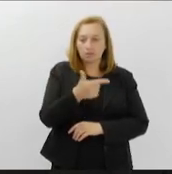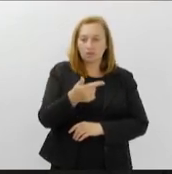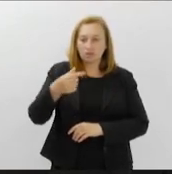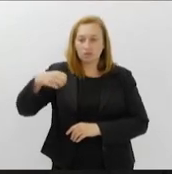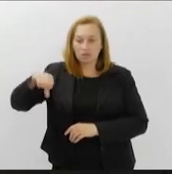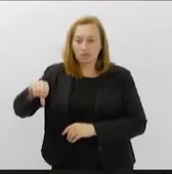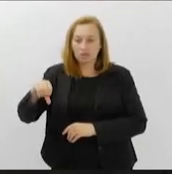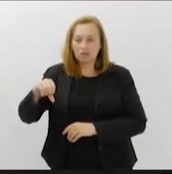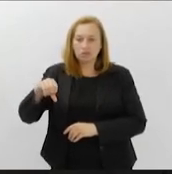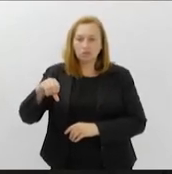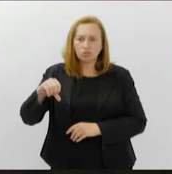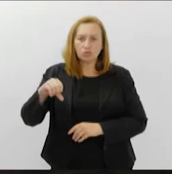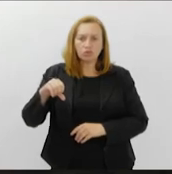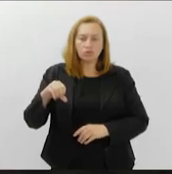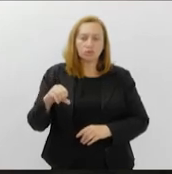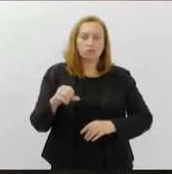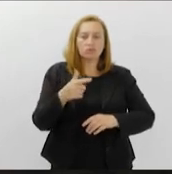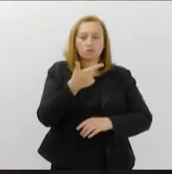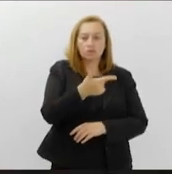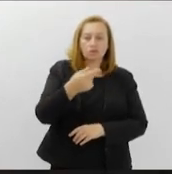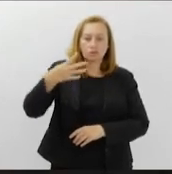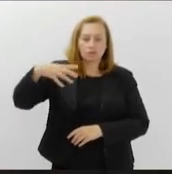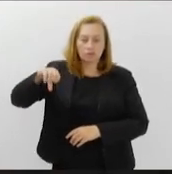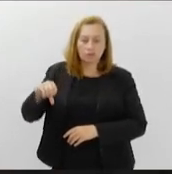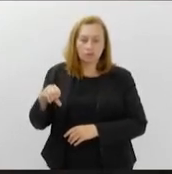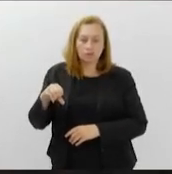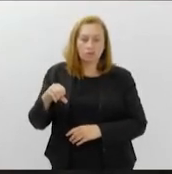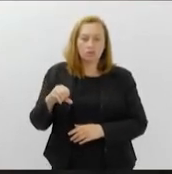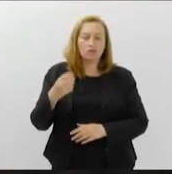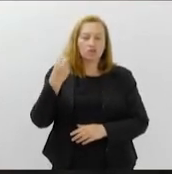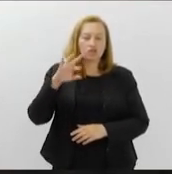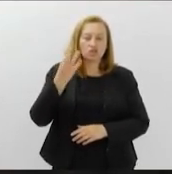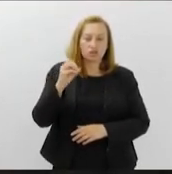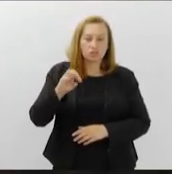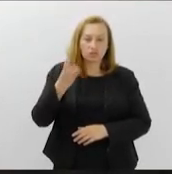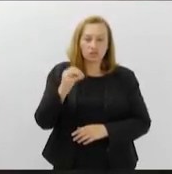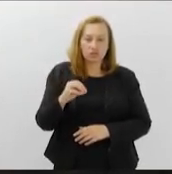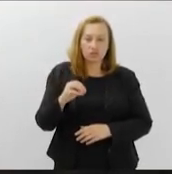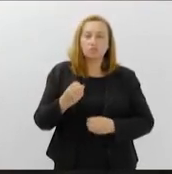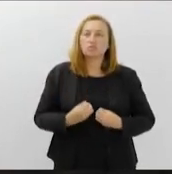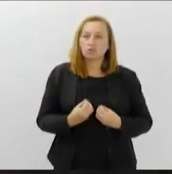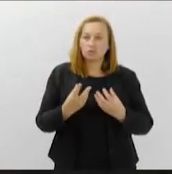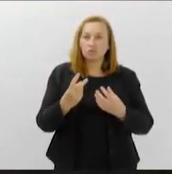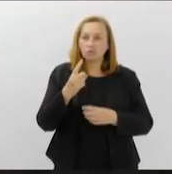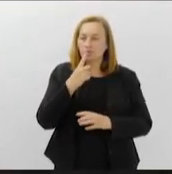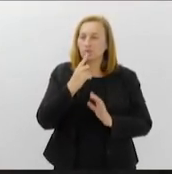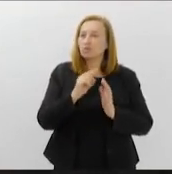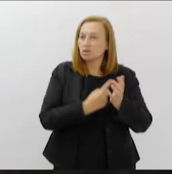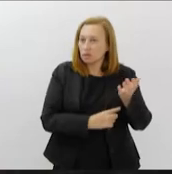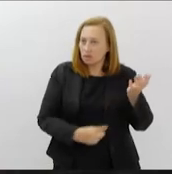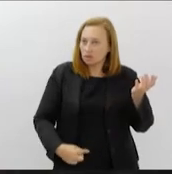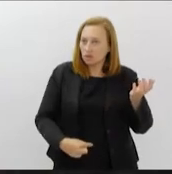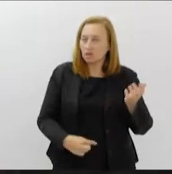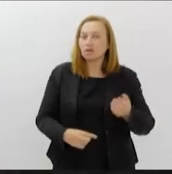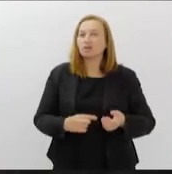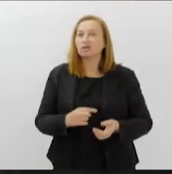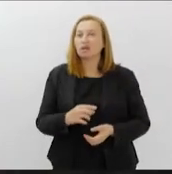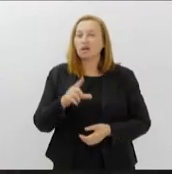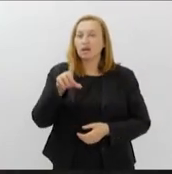deputado Chico Machado, que autoriza o Poder Executivo a isentar os doadores de sangue, medula óssea,